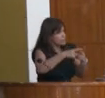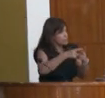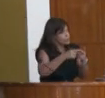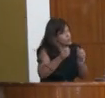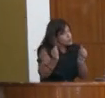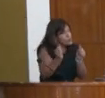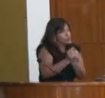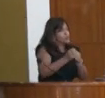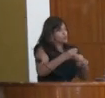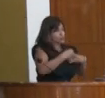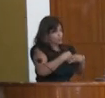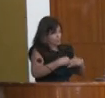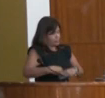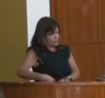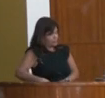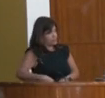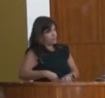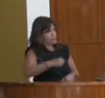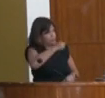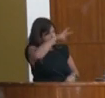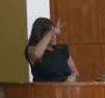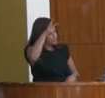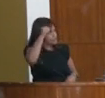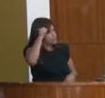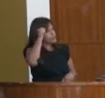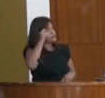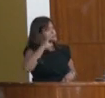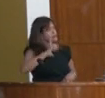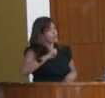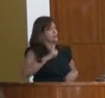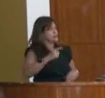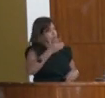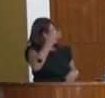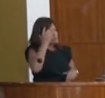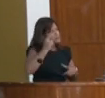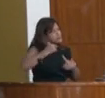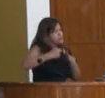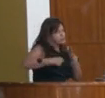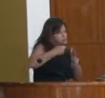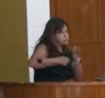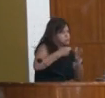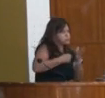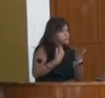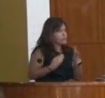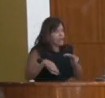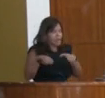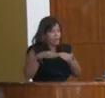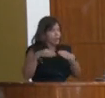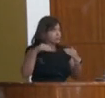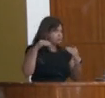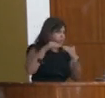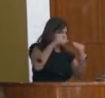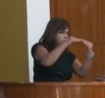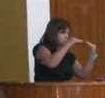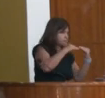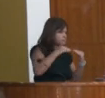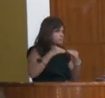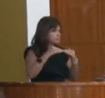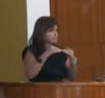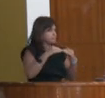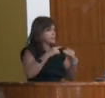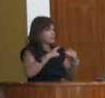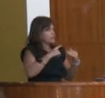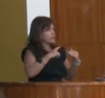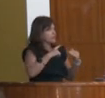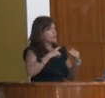Trabalho. Alguns sindicatos têm feito acordos coletivos tentando excluir da